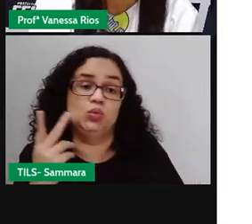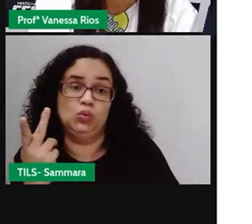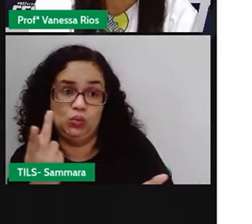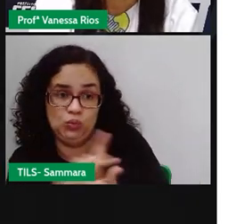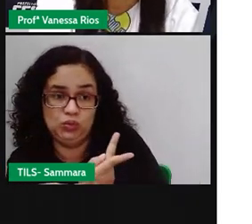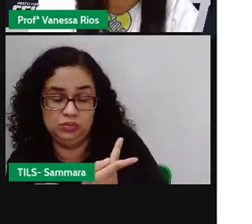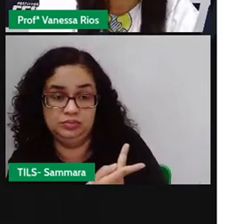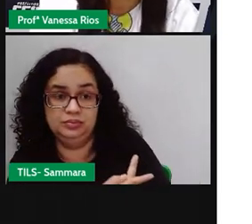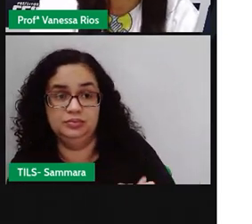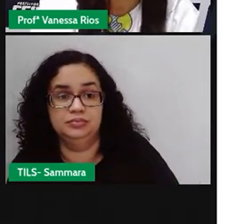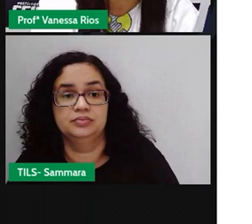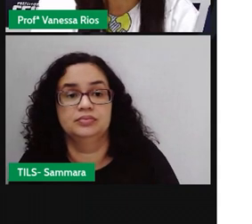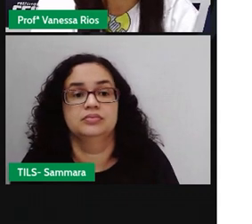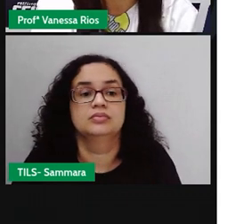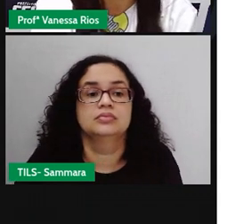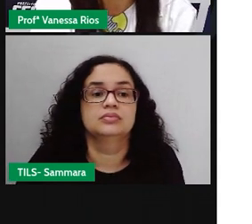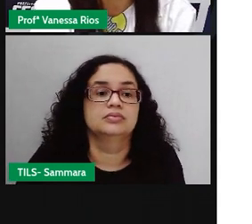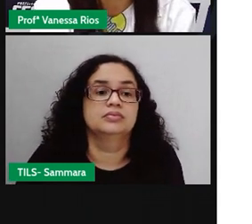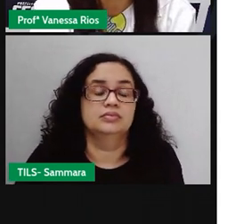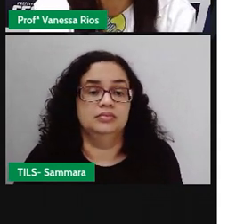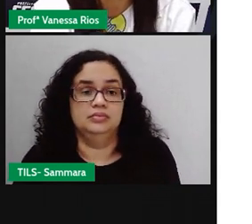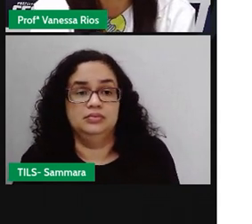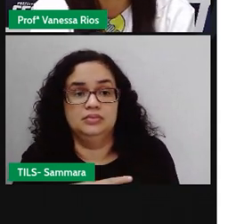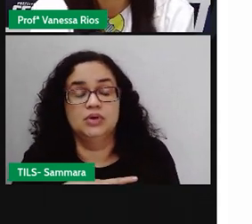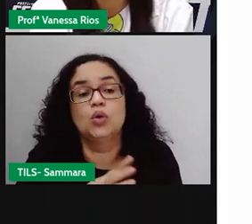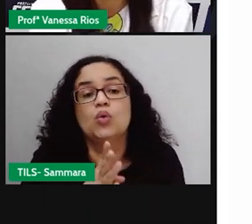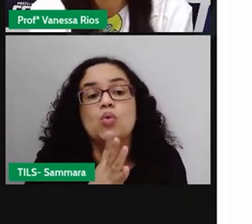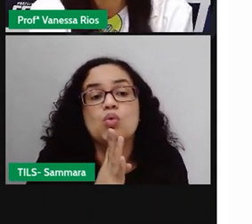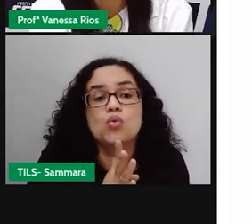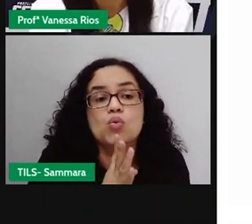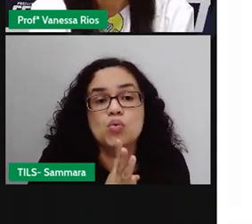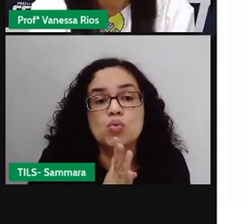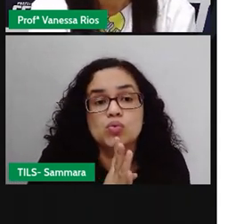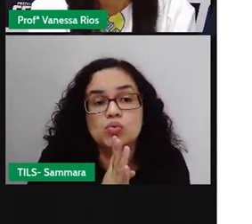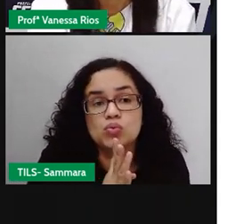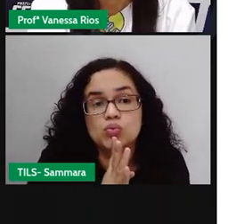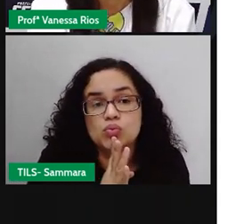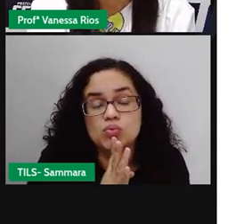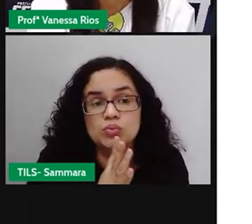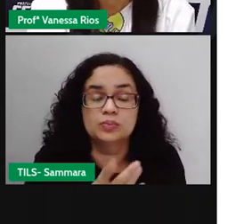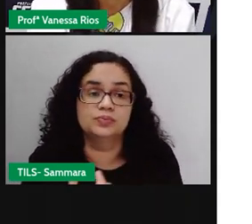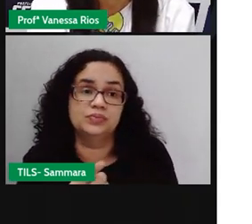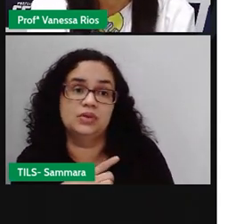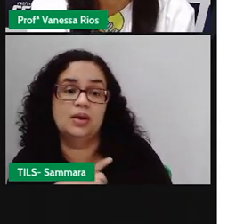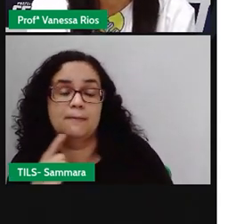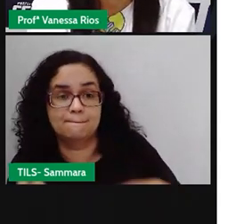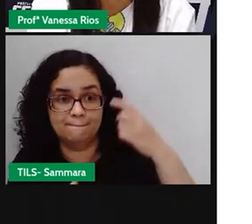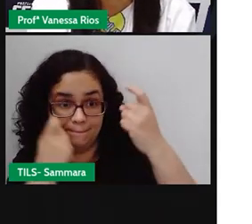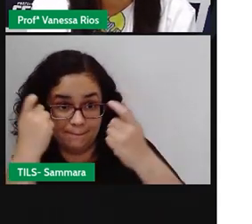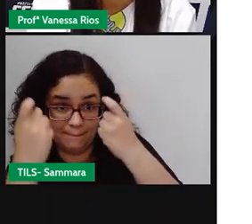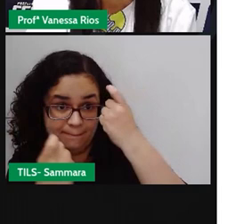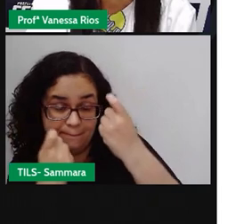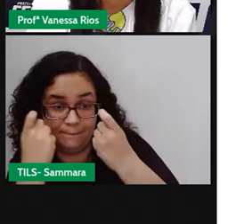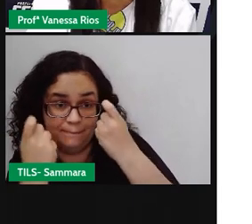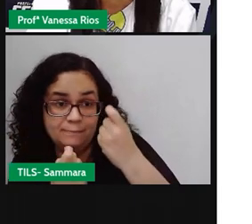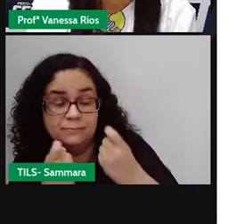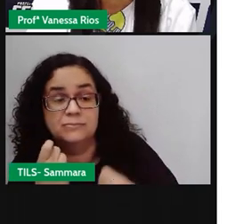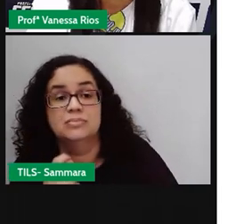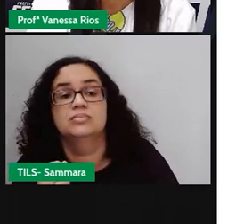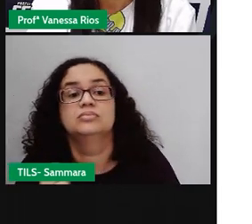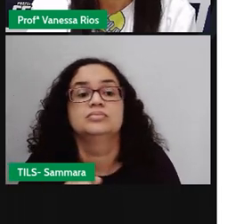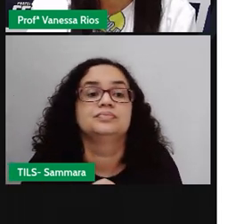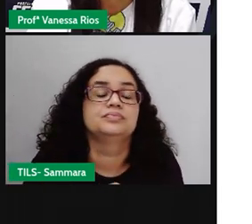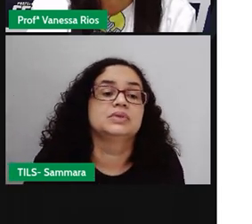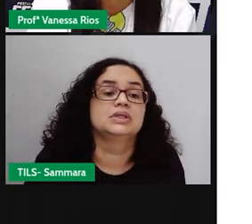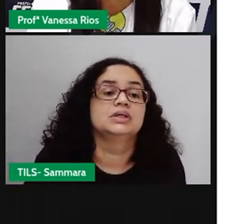aconteça, porque a partir do momento que eles são reconhecidos, se tem uma preocupação maior em fazer com que